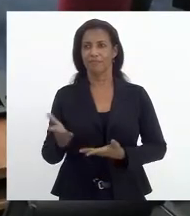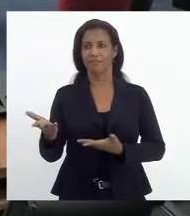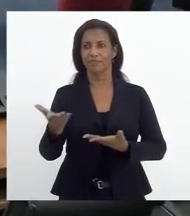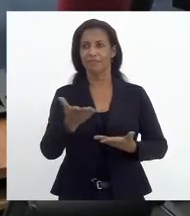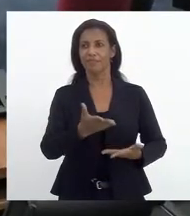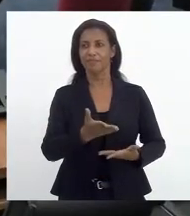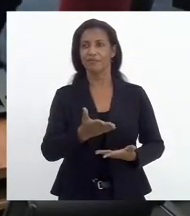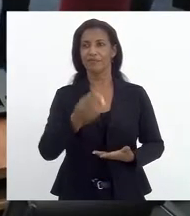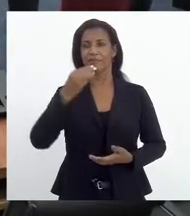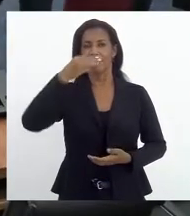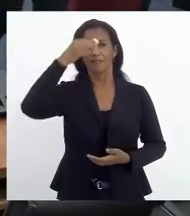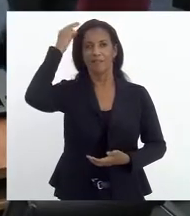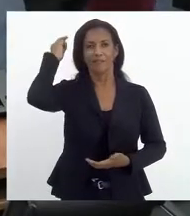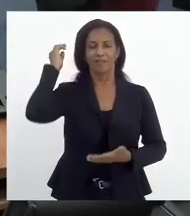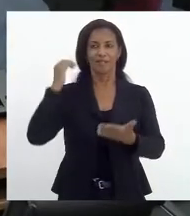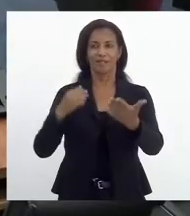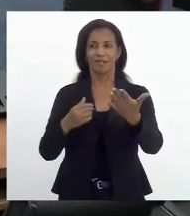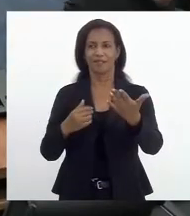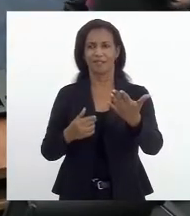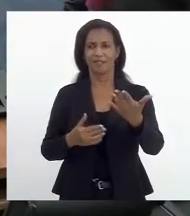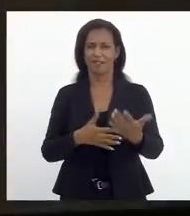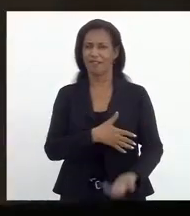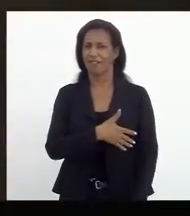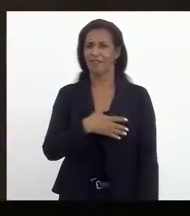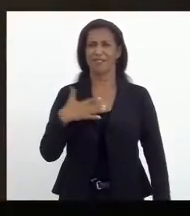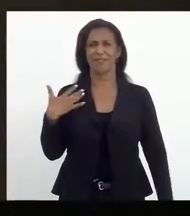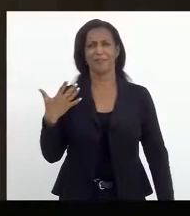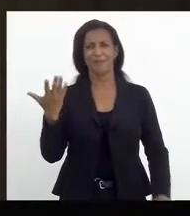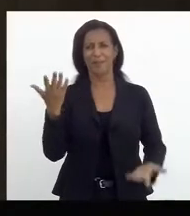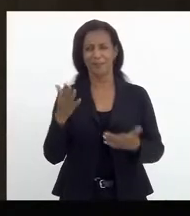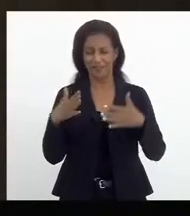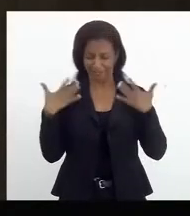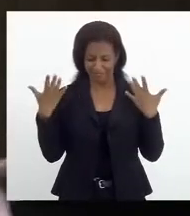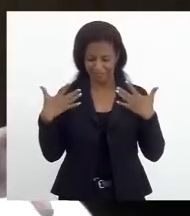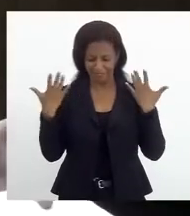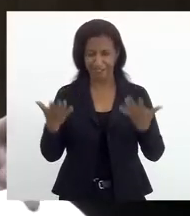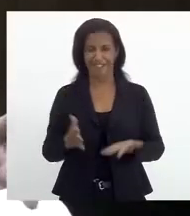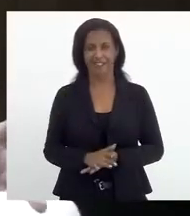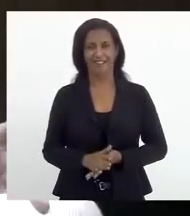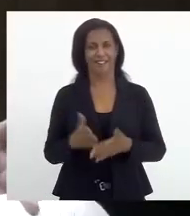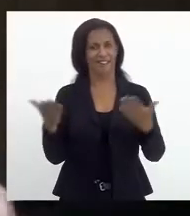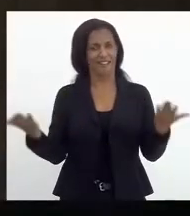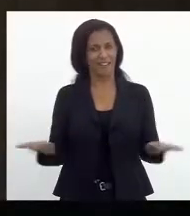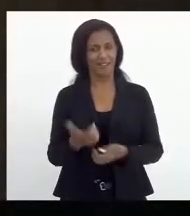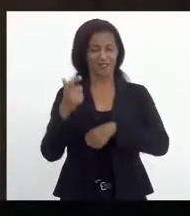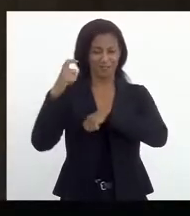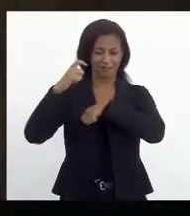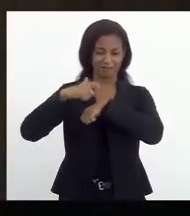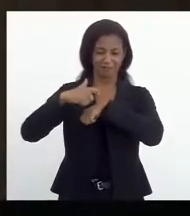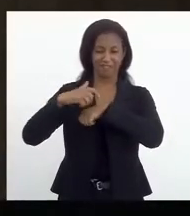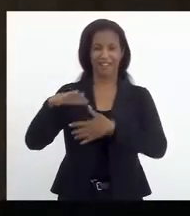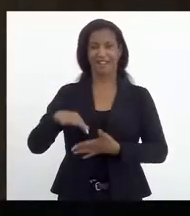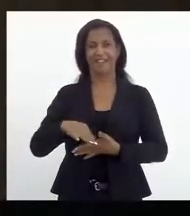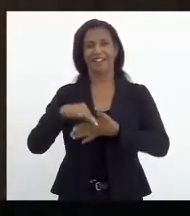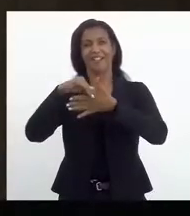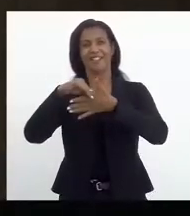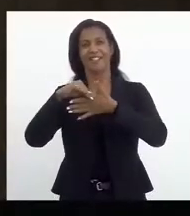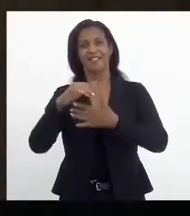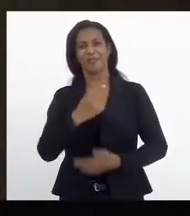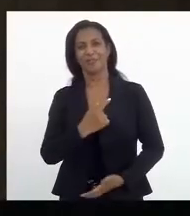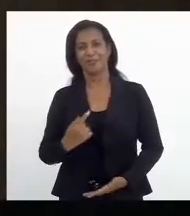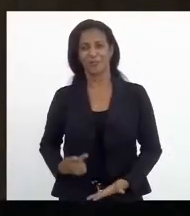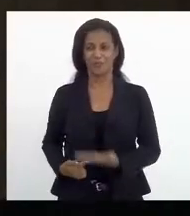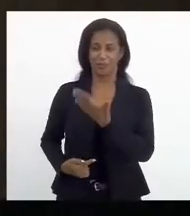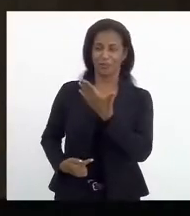Convidar o deputado Márcio Pacheco. Ah, vai ser uma honra, senhor presidente. Aliás, da alegria de ser agora, nesse exato momento, líder do governo,